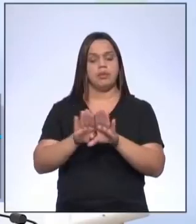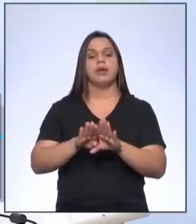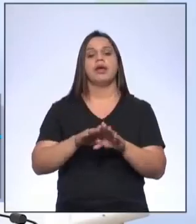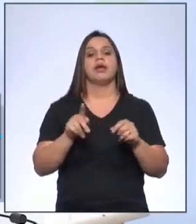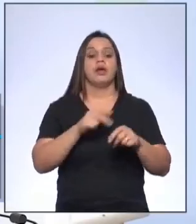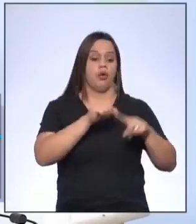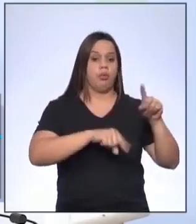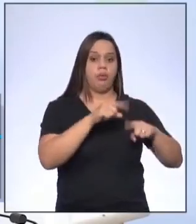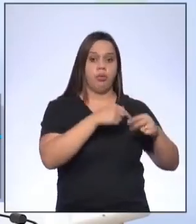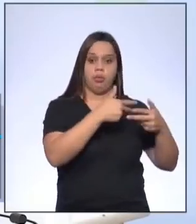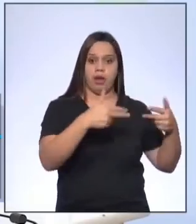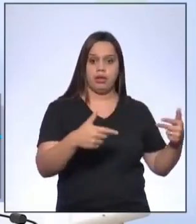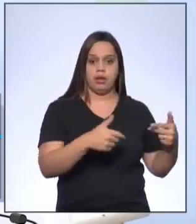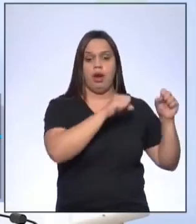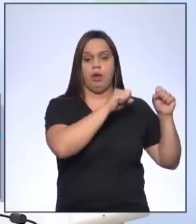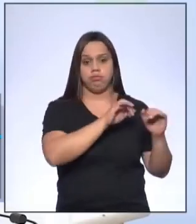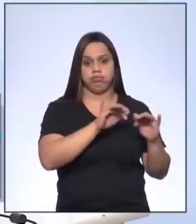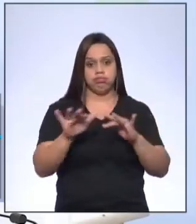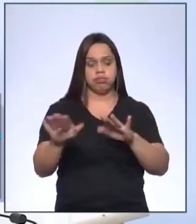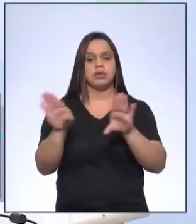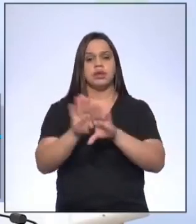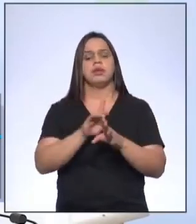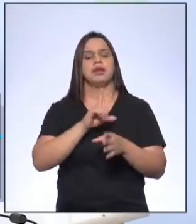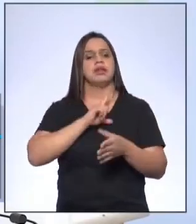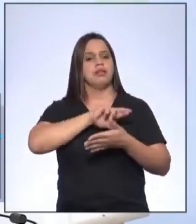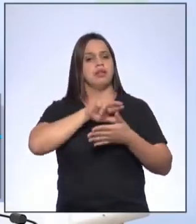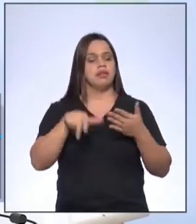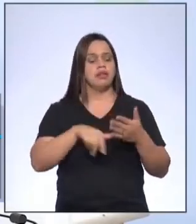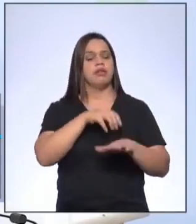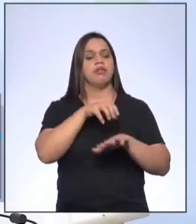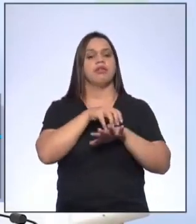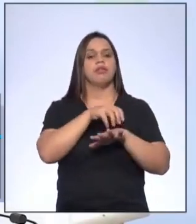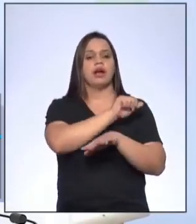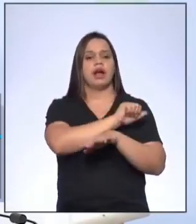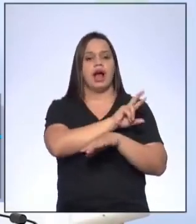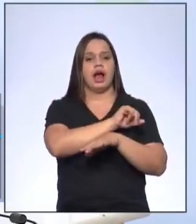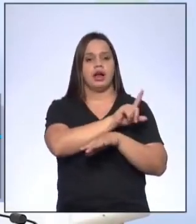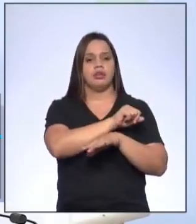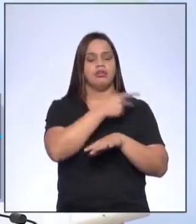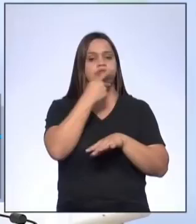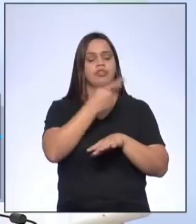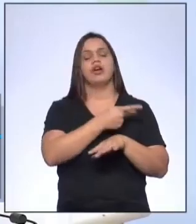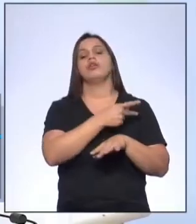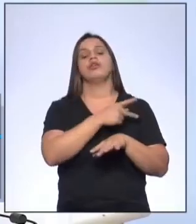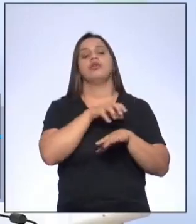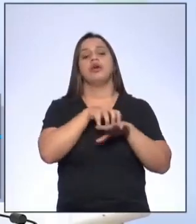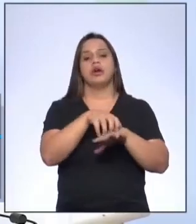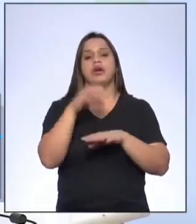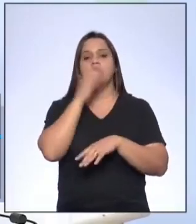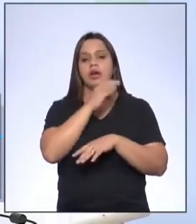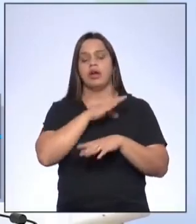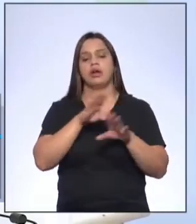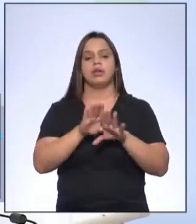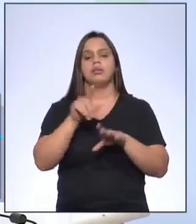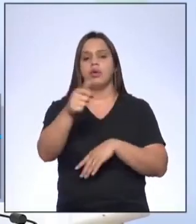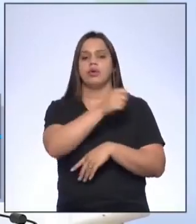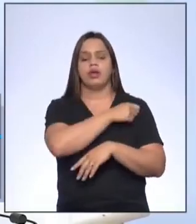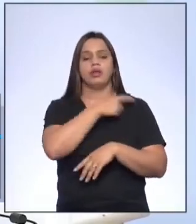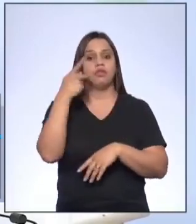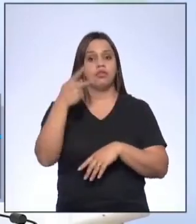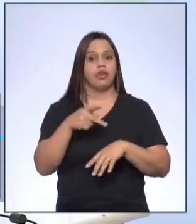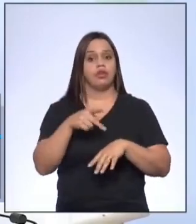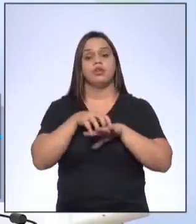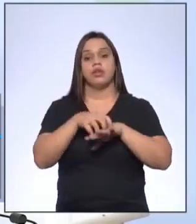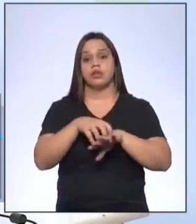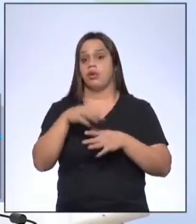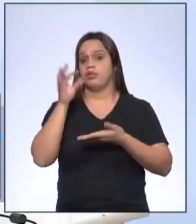Então nós temos aí várias respostas, o Carlos, transporte mais rápido, né? A Larissa, transporte do café para outros lugares. Então é isso aí, a primeira questão